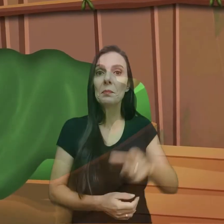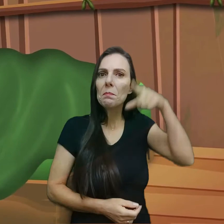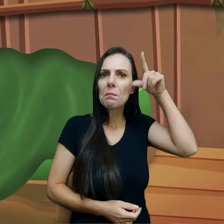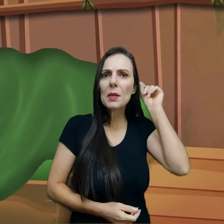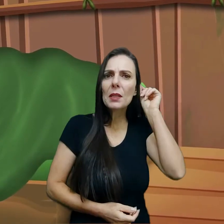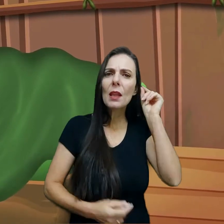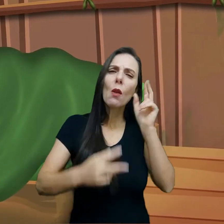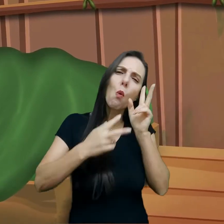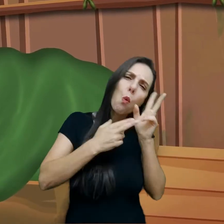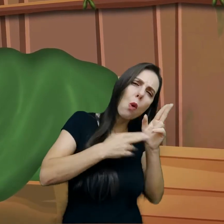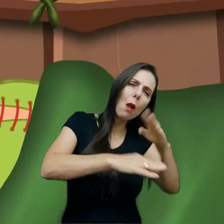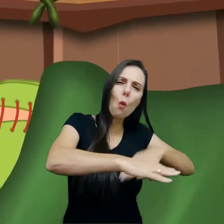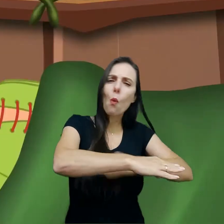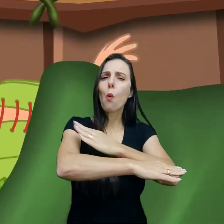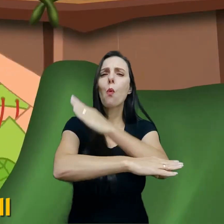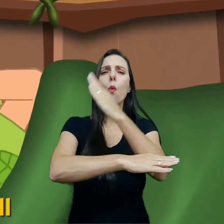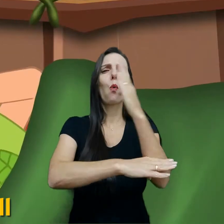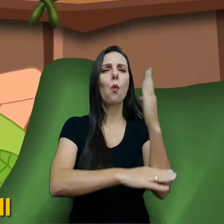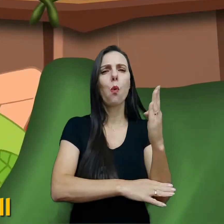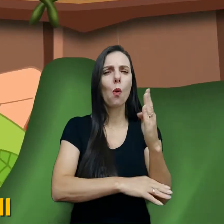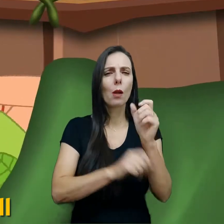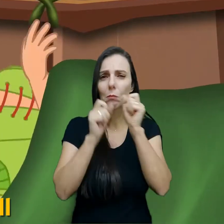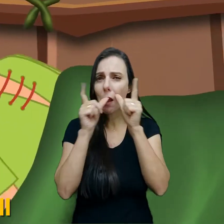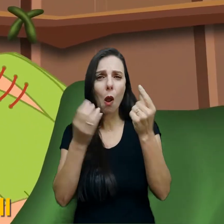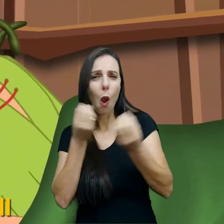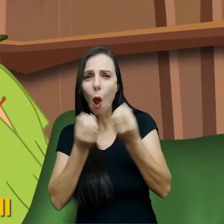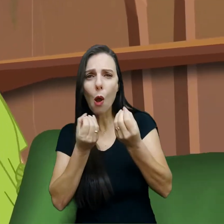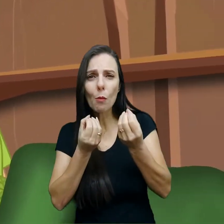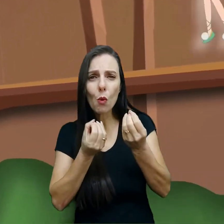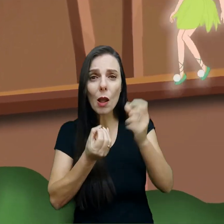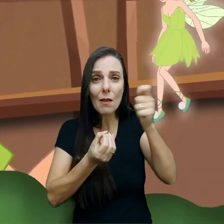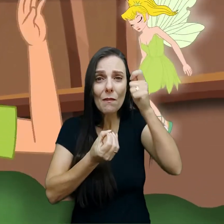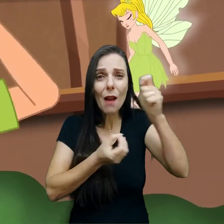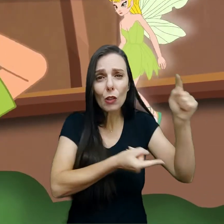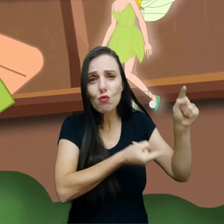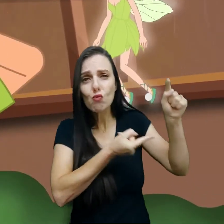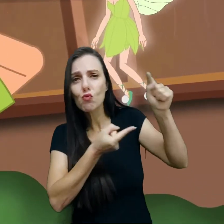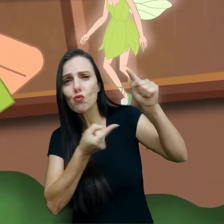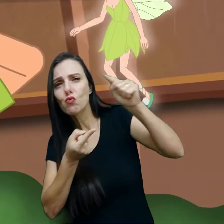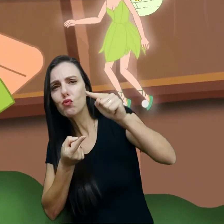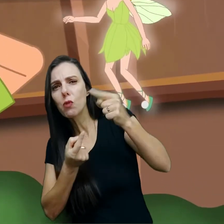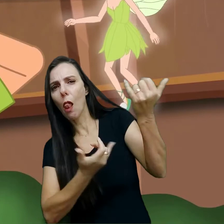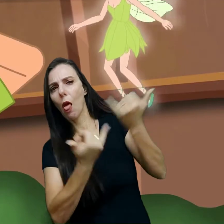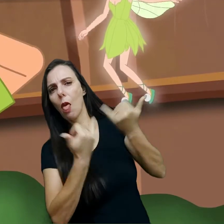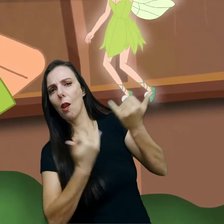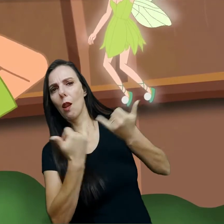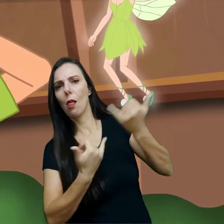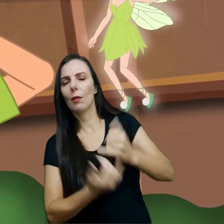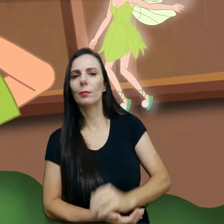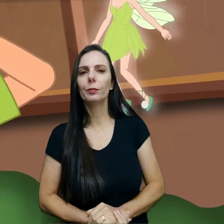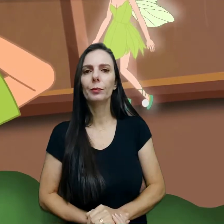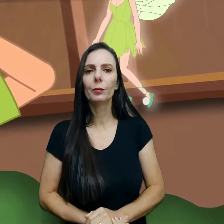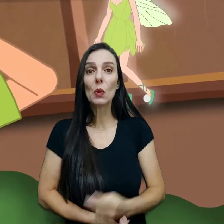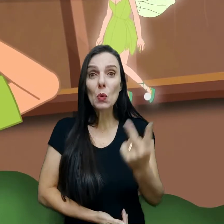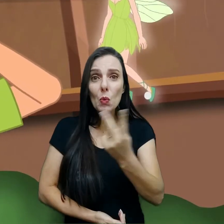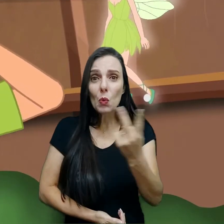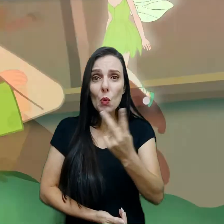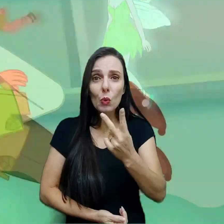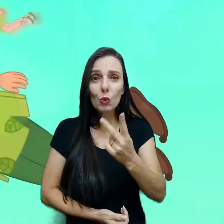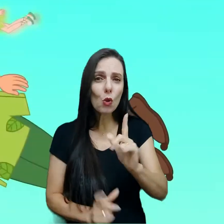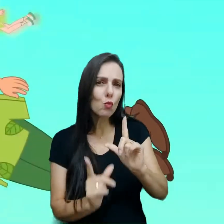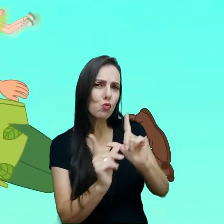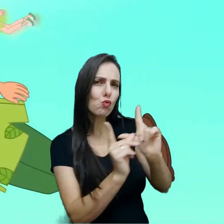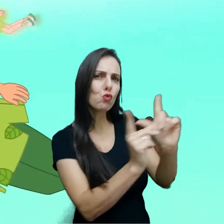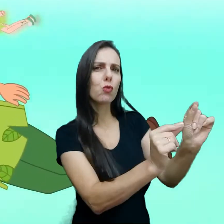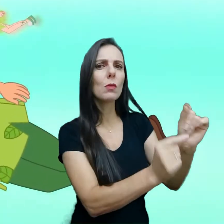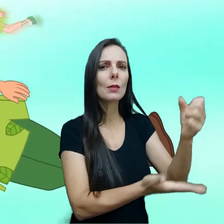Peter dormiu o dia todo e acordou com Tinker Bell entrando em sua casa e contando o ocorrido. Então,